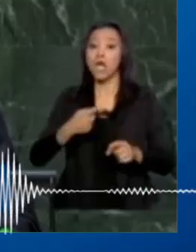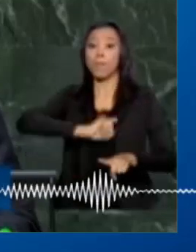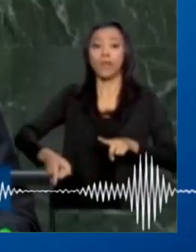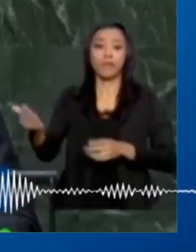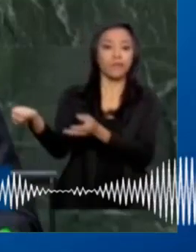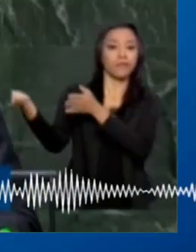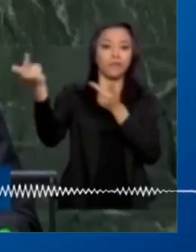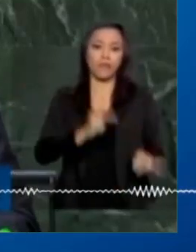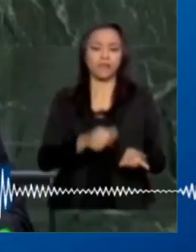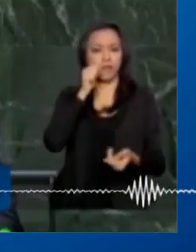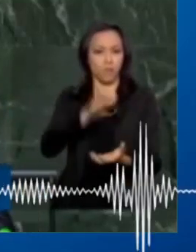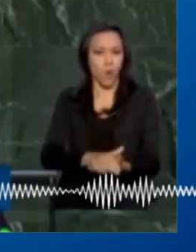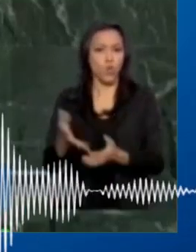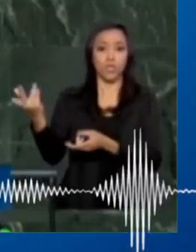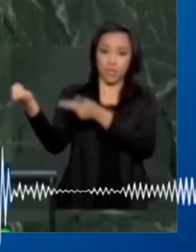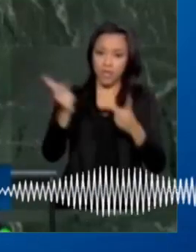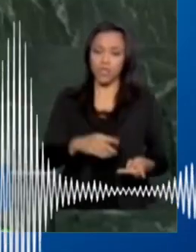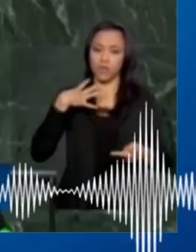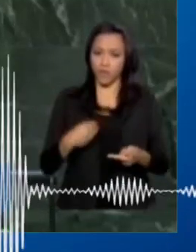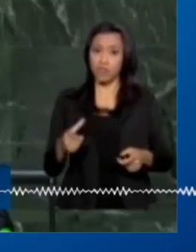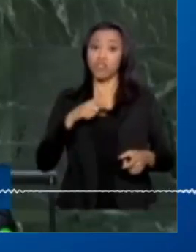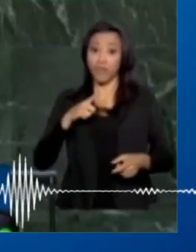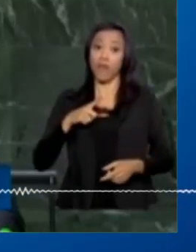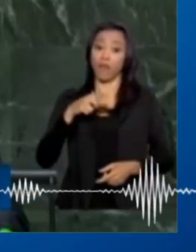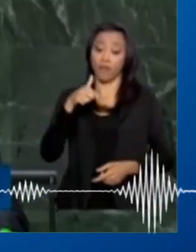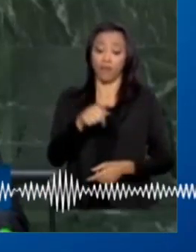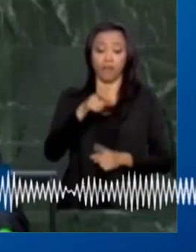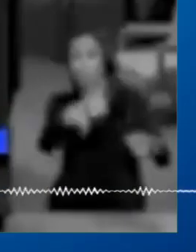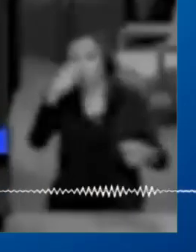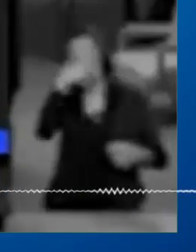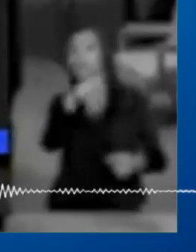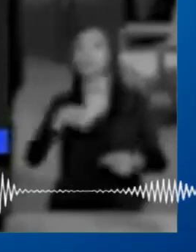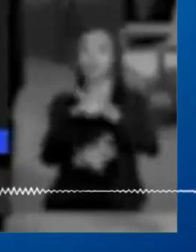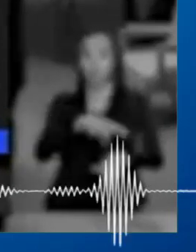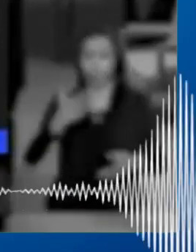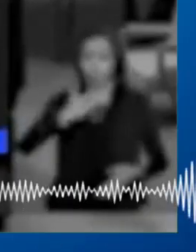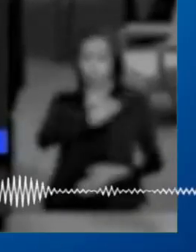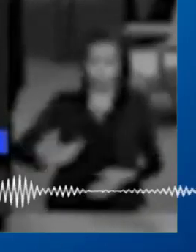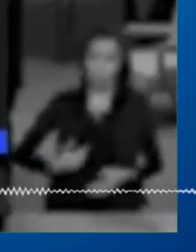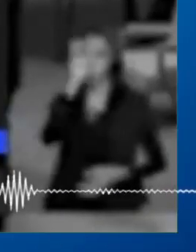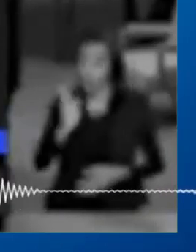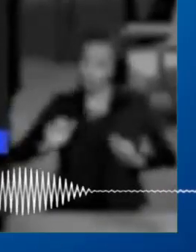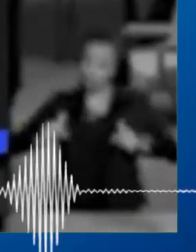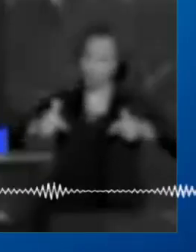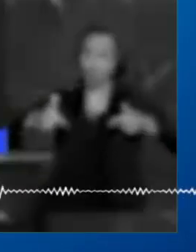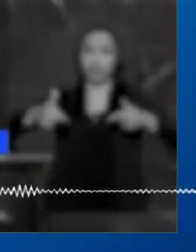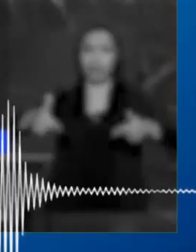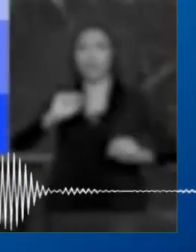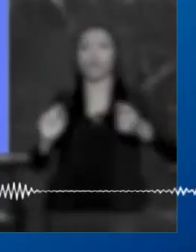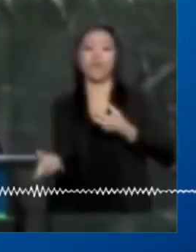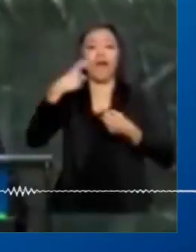grosso. Fiquem a seguir com os melhores momentos de seu pronunciamento. No meu governo, o Brasil